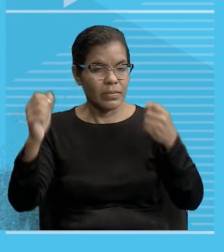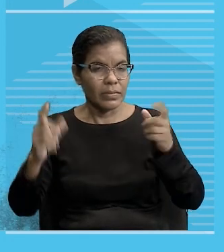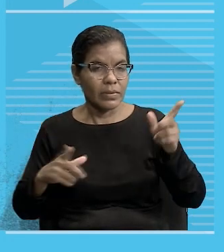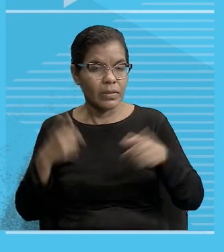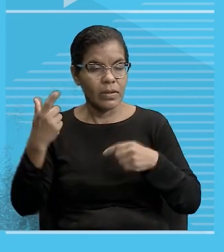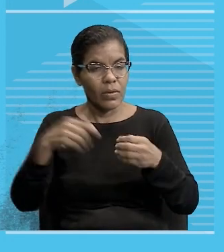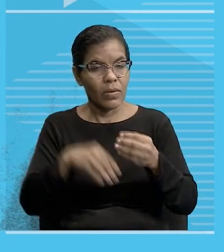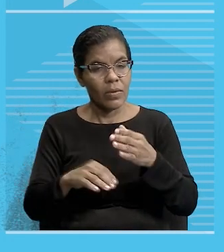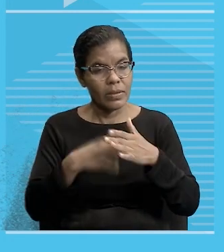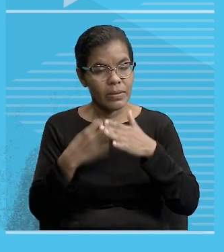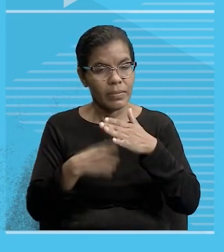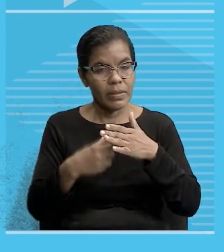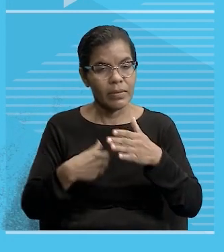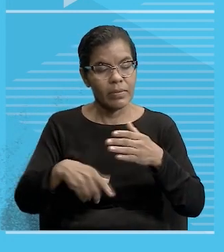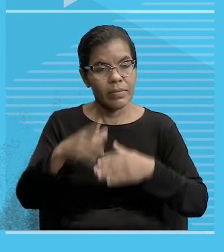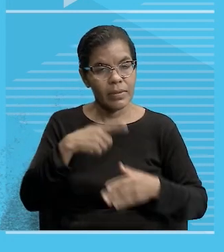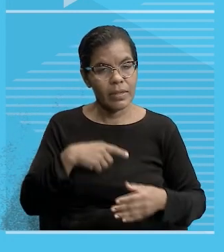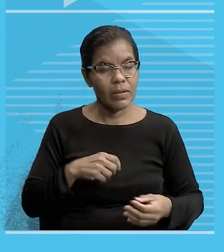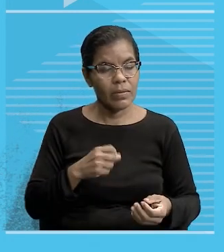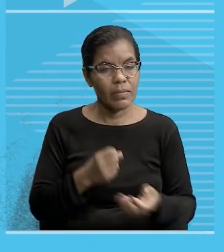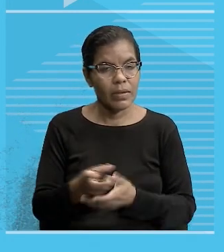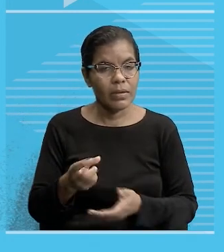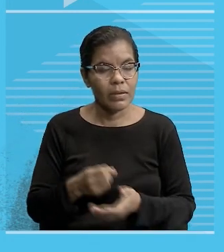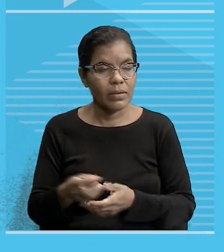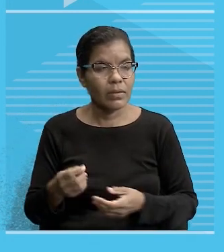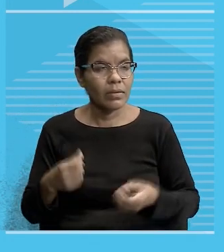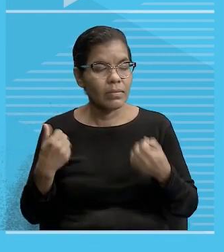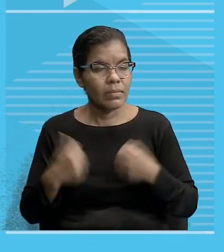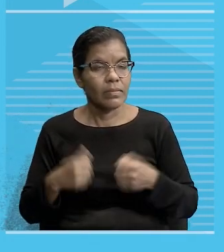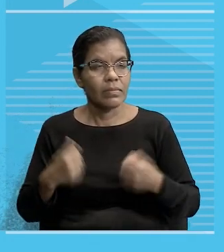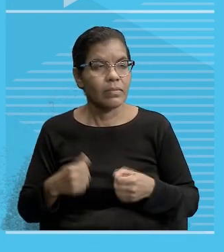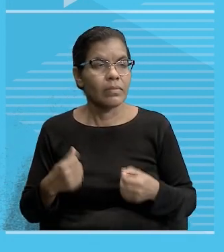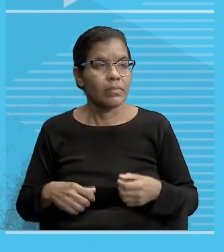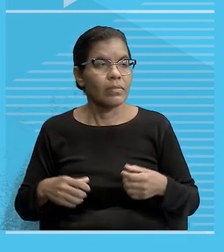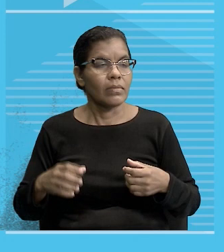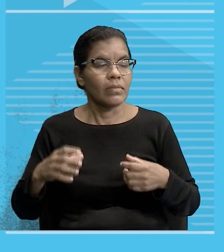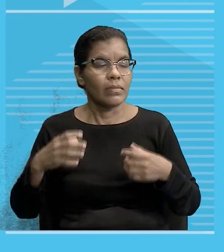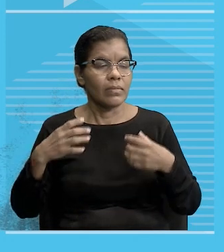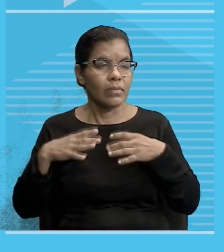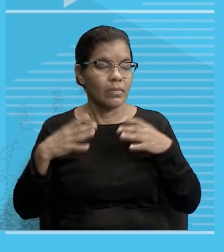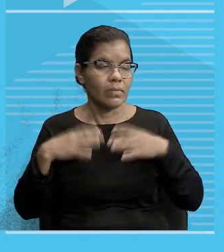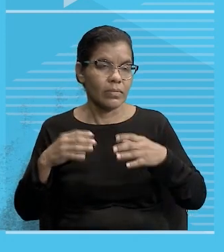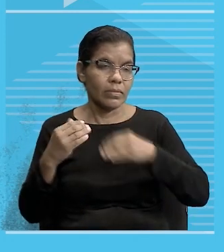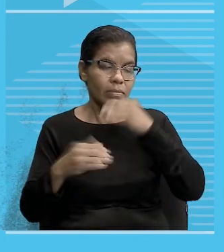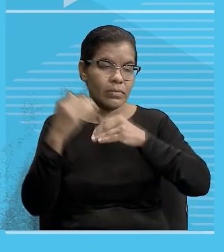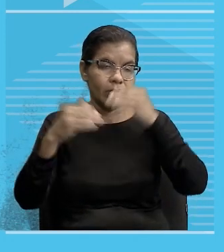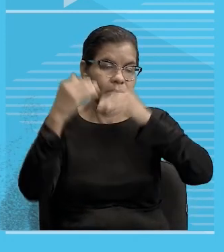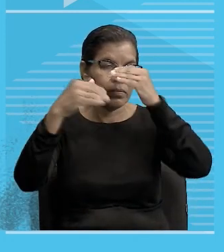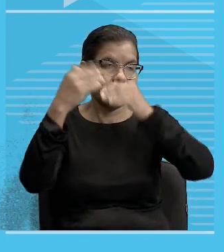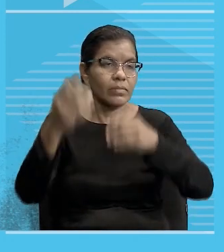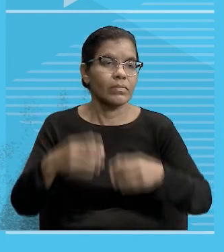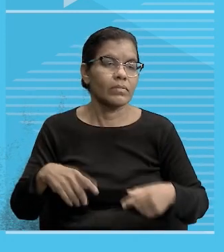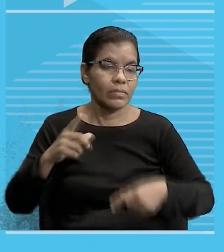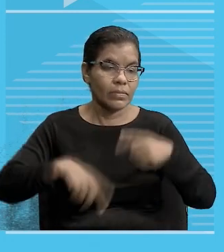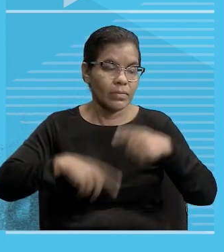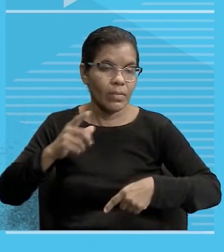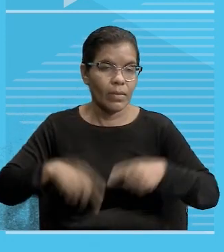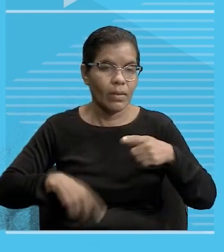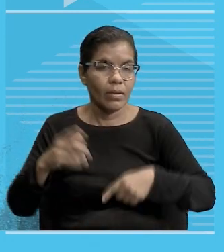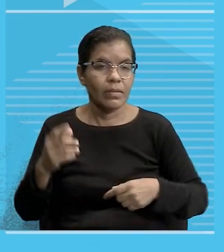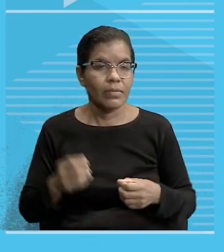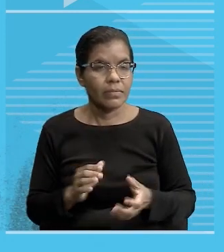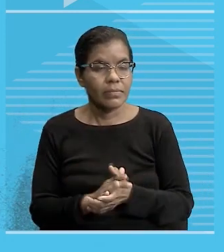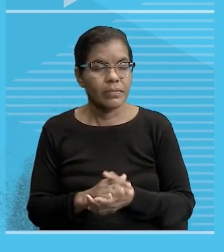compradores de massa com necessidade o conceito na época era apenas desenvolvimento de produto